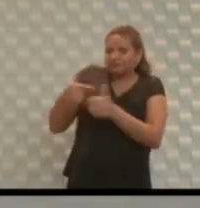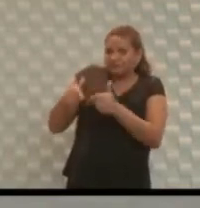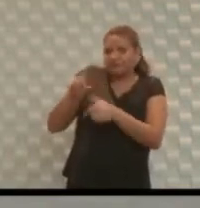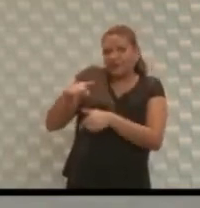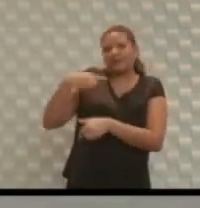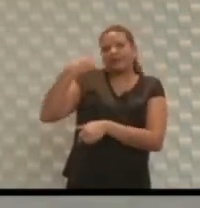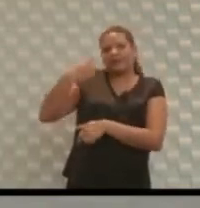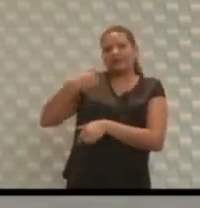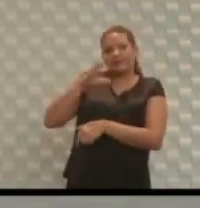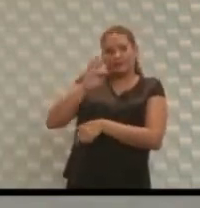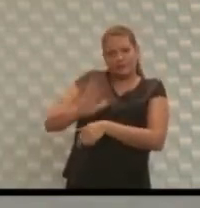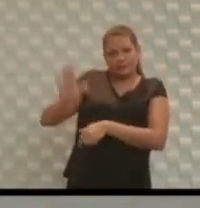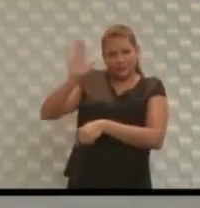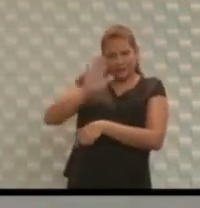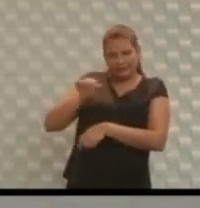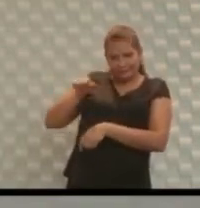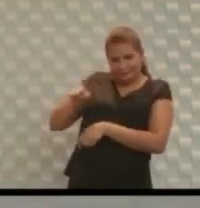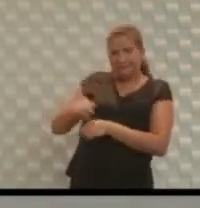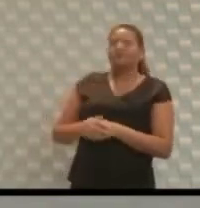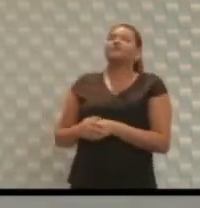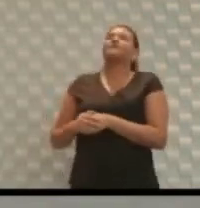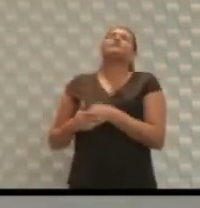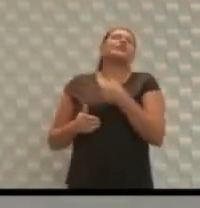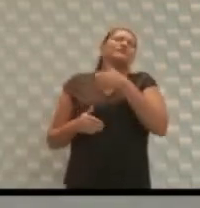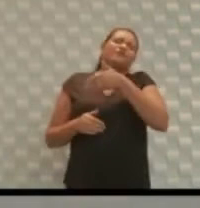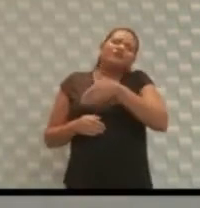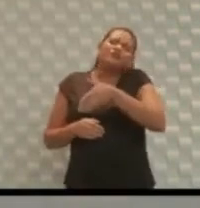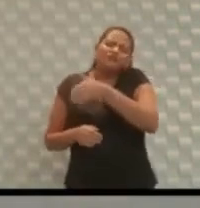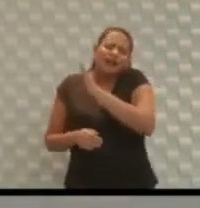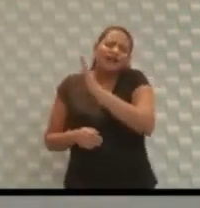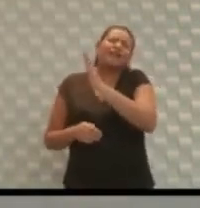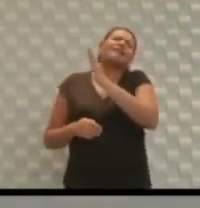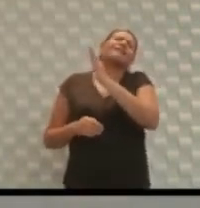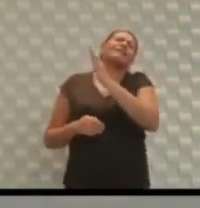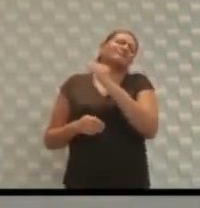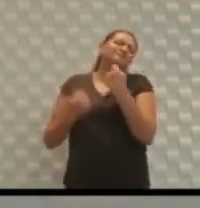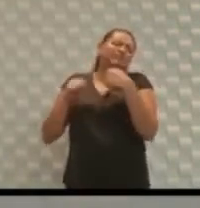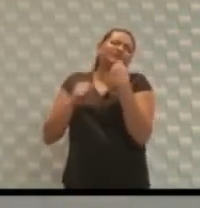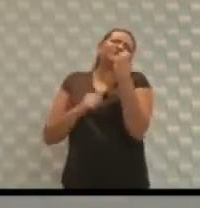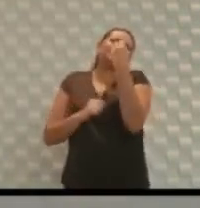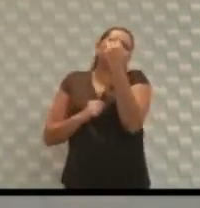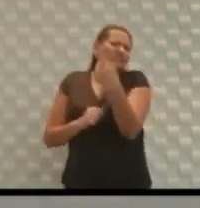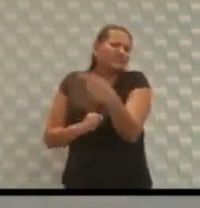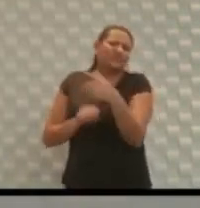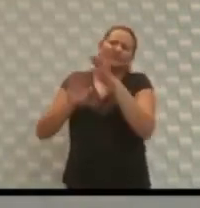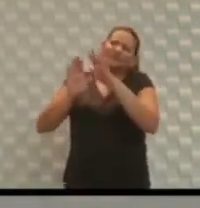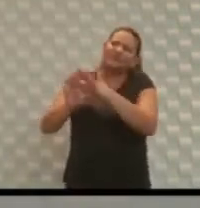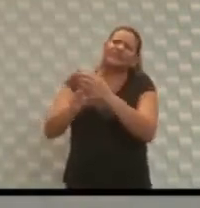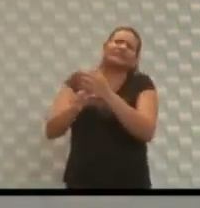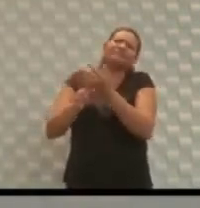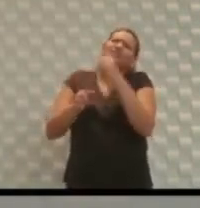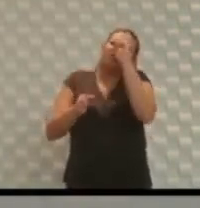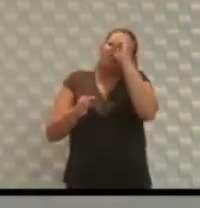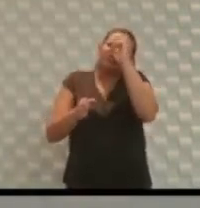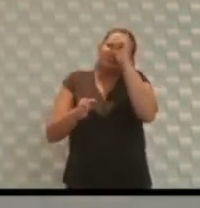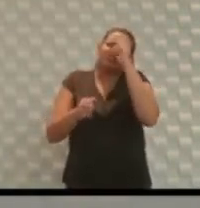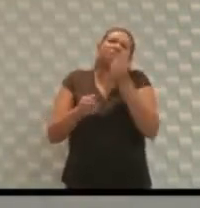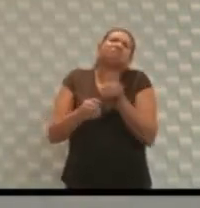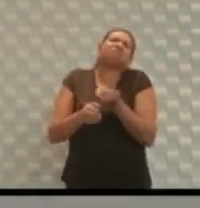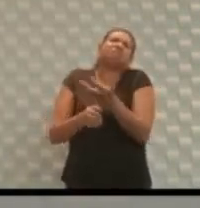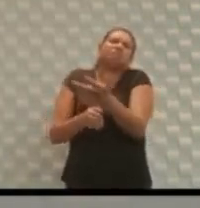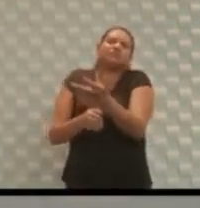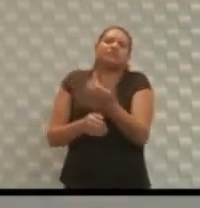6 anos eu não me acostumei. Tinha dia que ele ia e eu chorava, parecia namorada adolescente despedindo